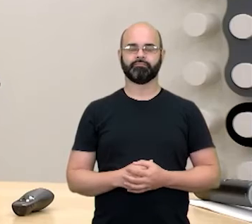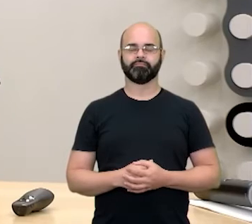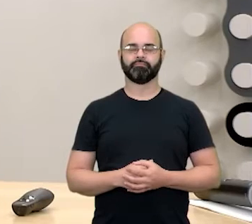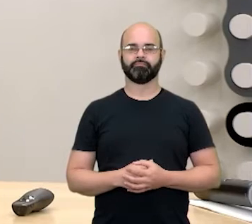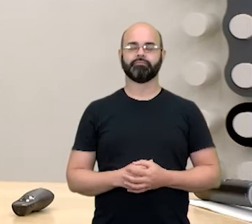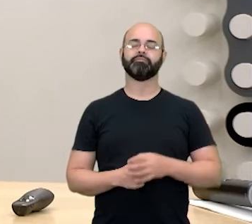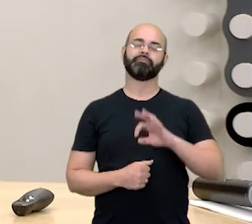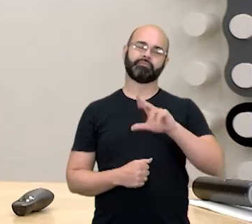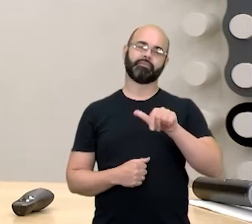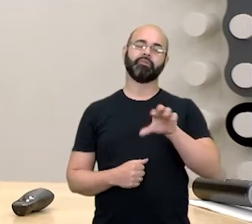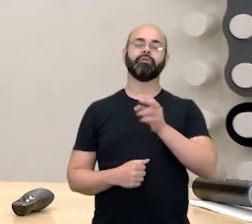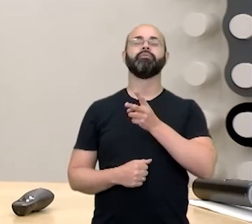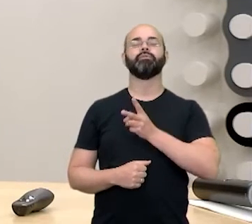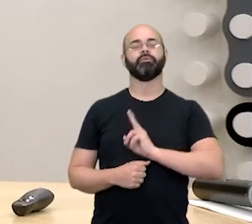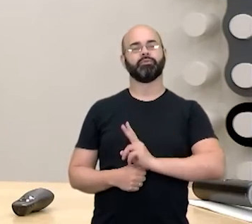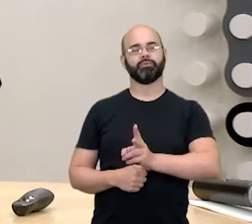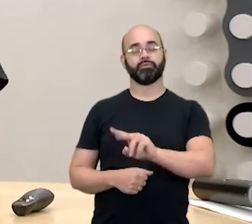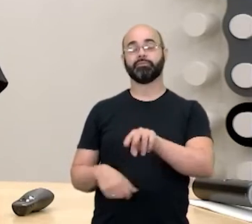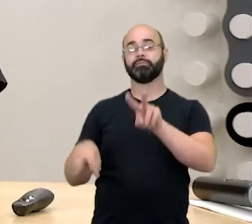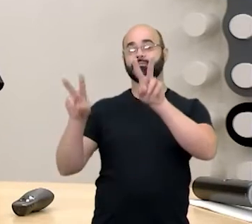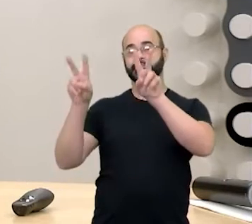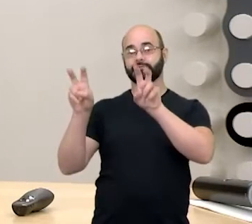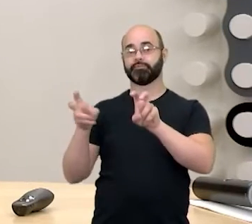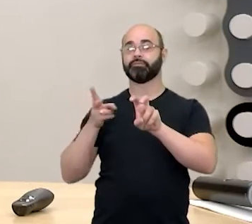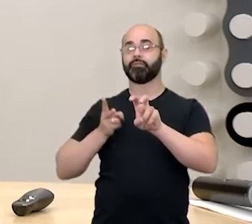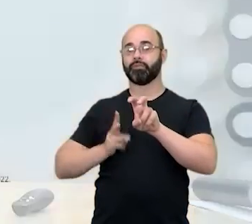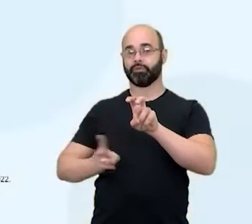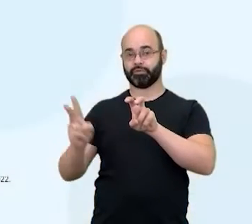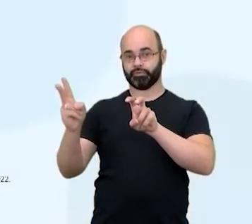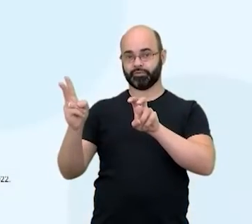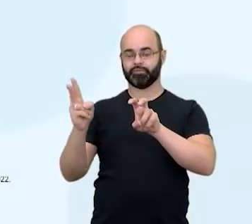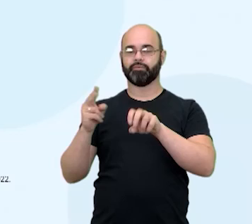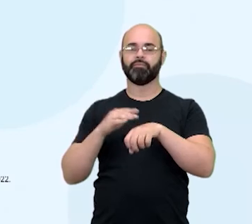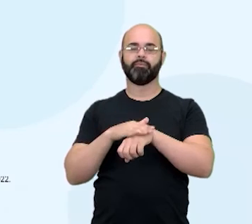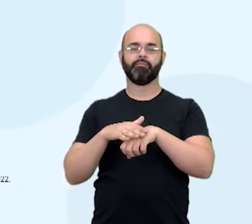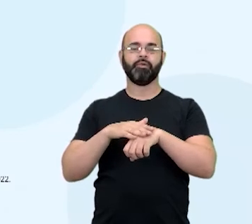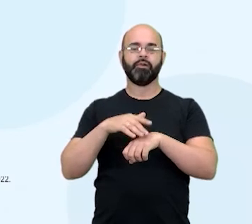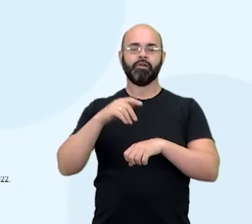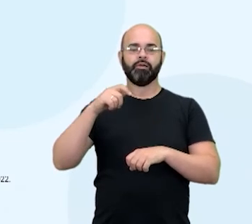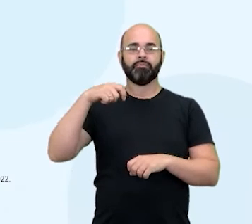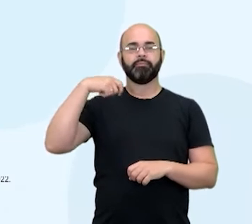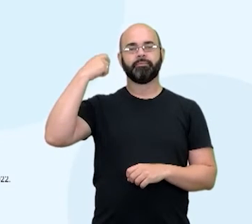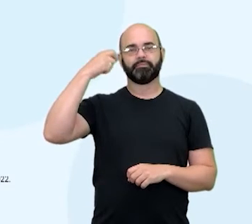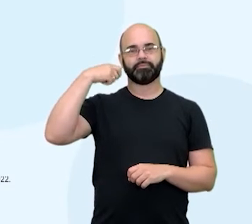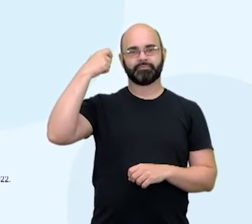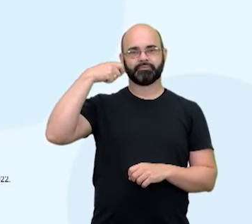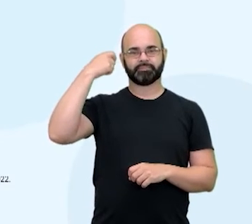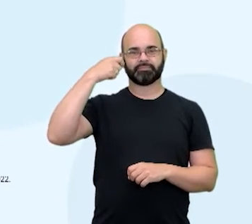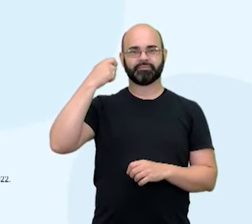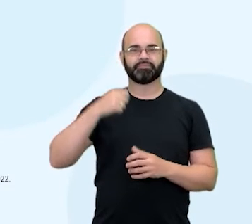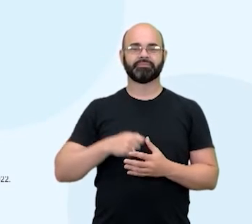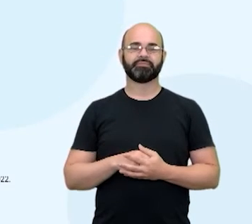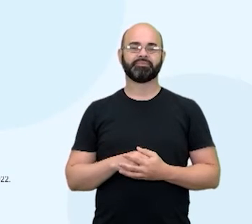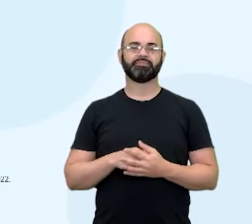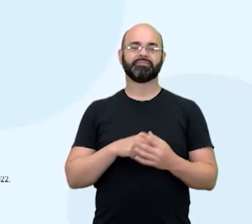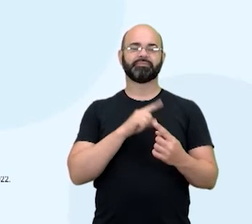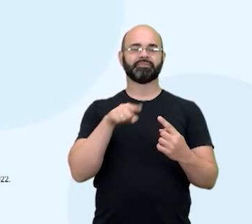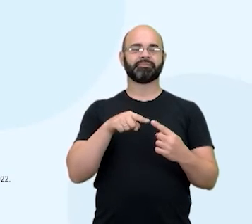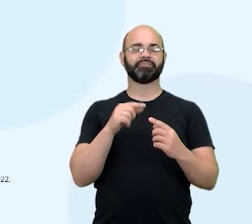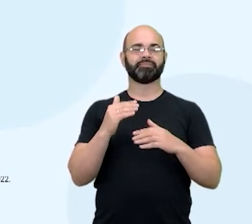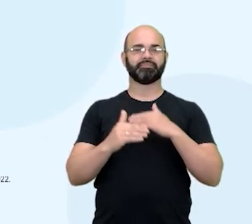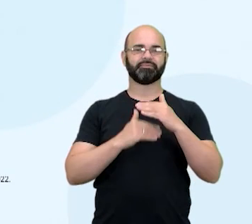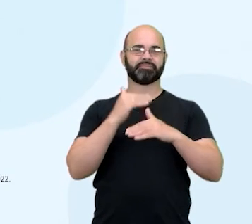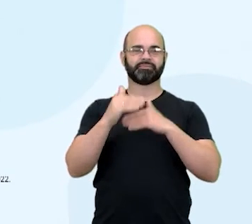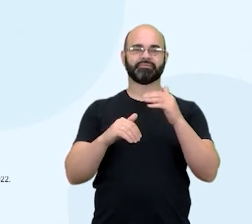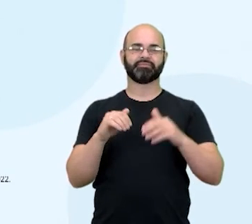deste componente, aí, do assunto, do tema desse componente, a gente vai ver aí um vídeo que é do Objetivo do Desenvolvimento